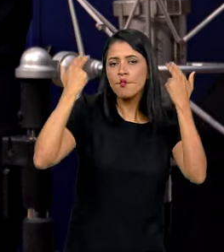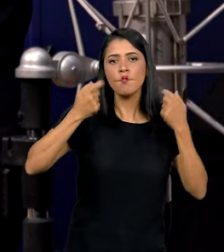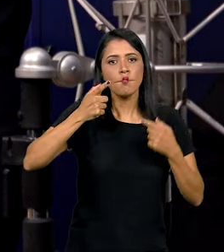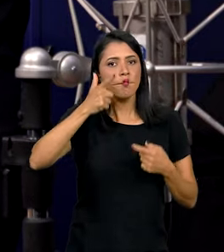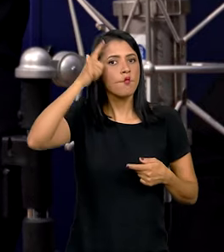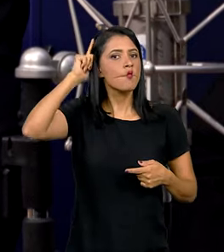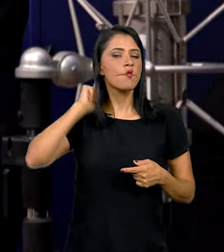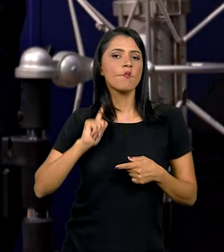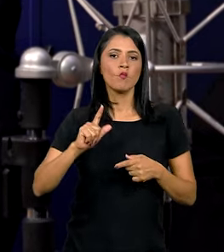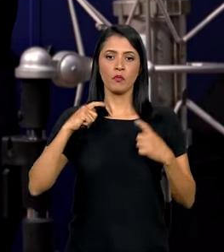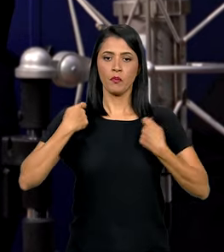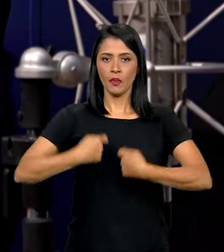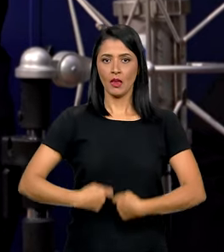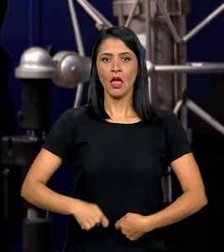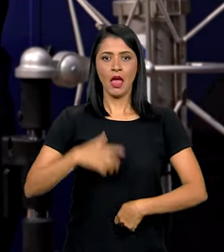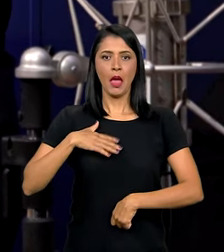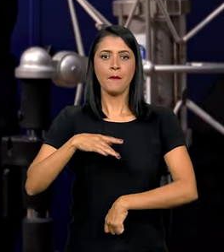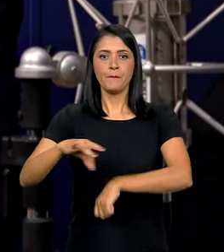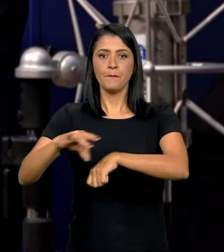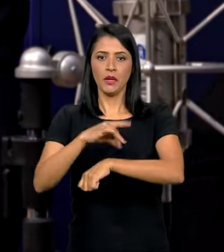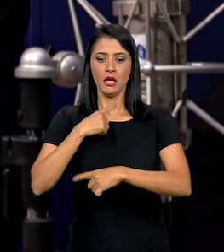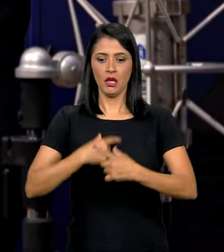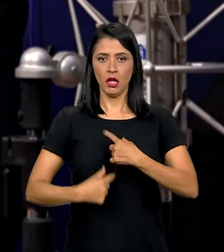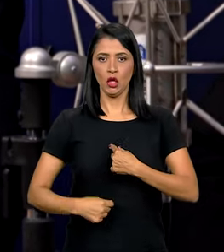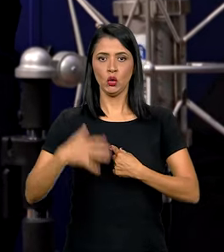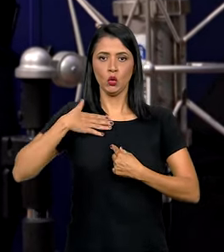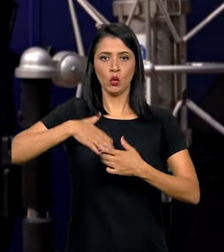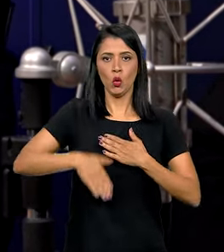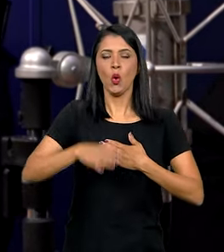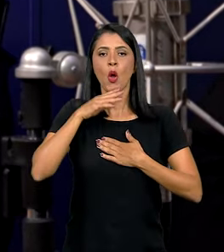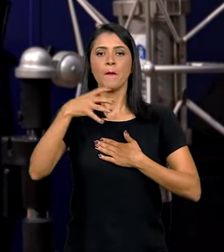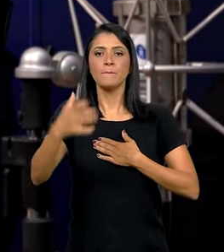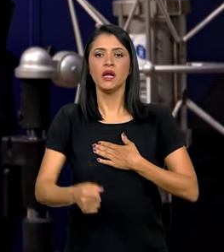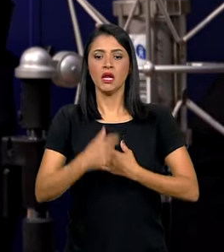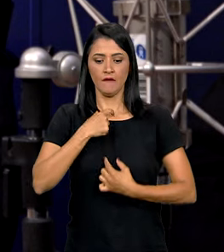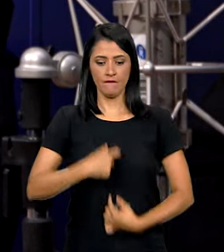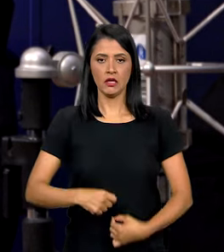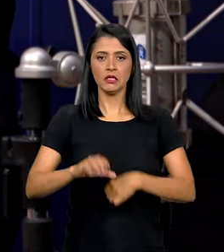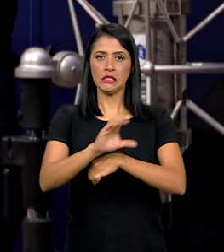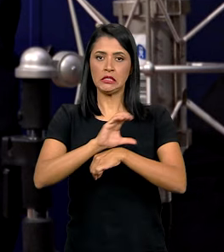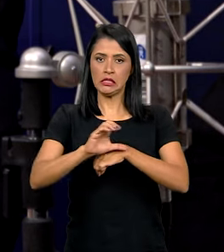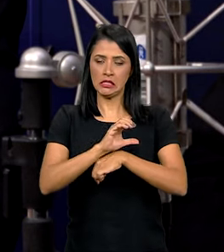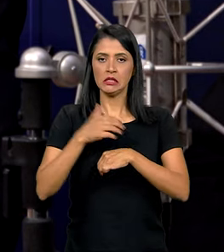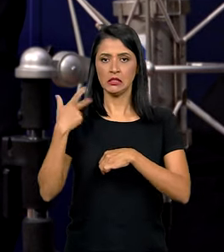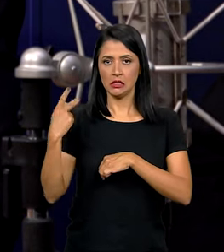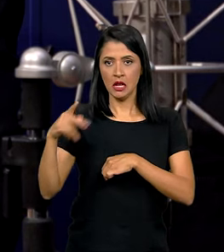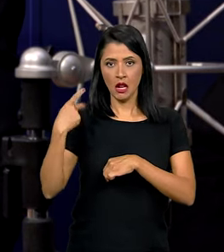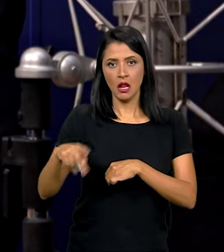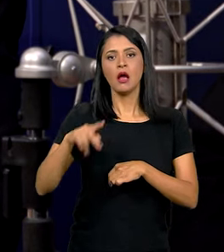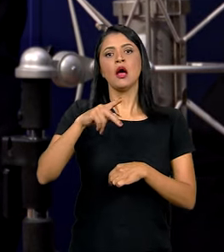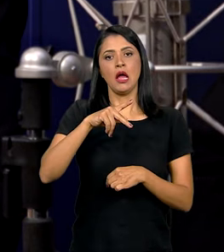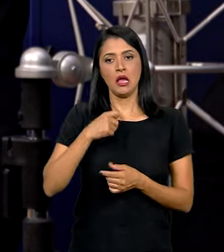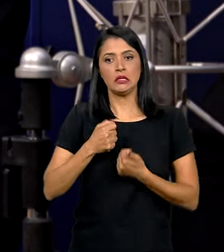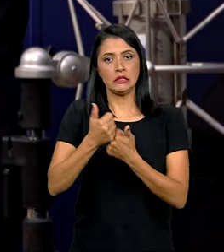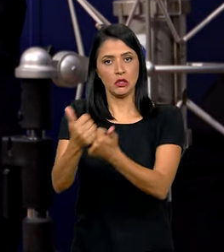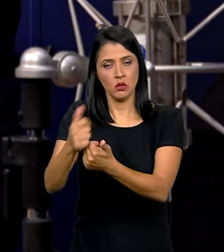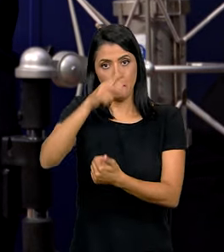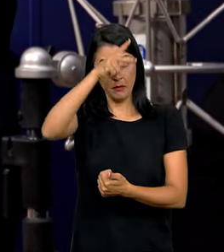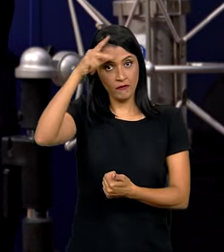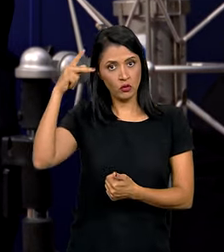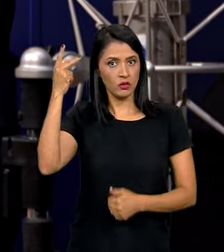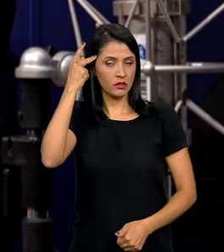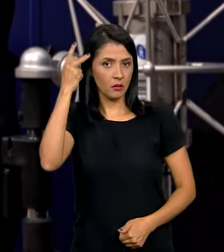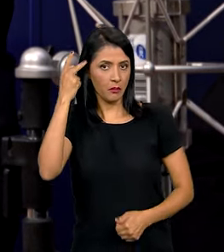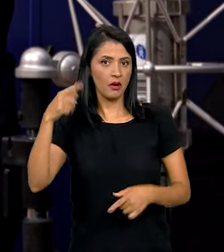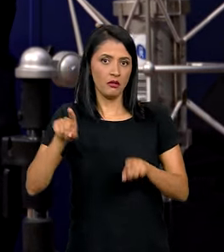agora tô vestindo um terno preto uma camisa branca e uma gravata cinza atualmente eu tô como assessor Internacional na prefeitura de São Paulo e Su